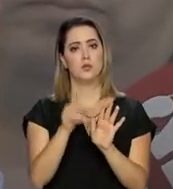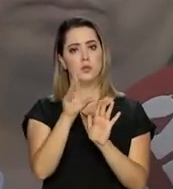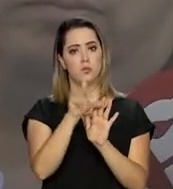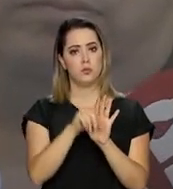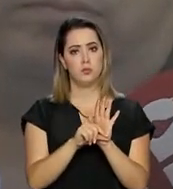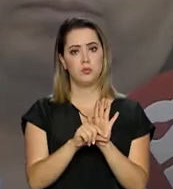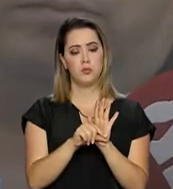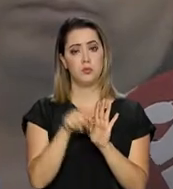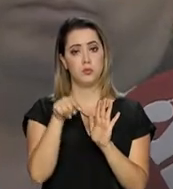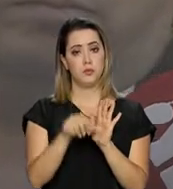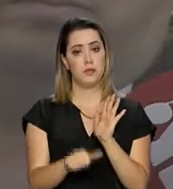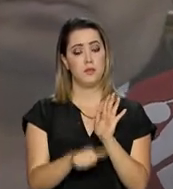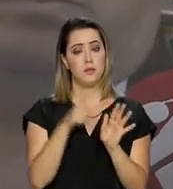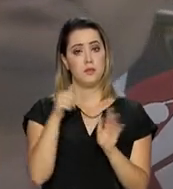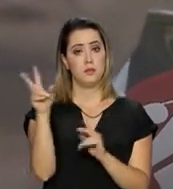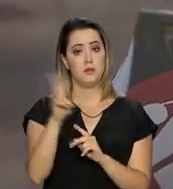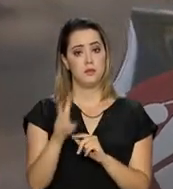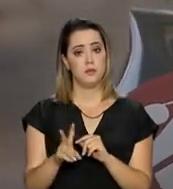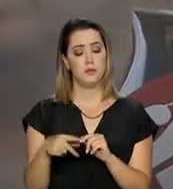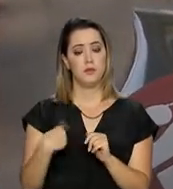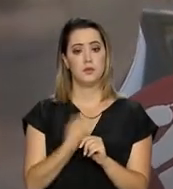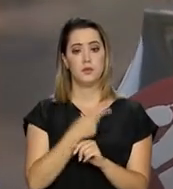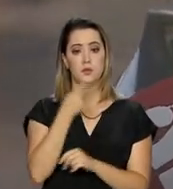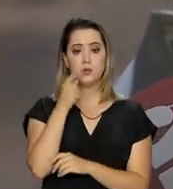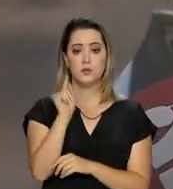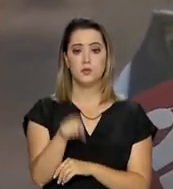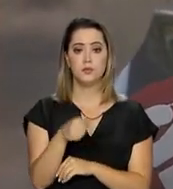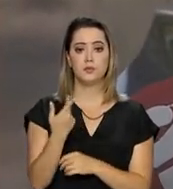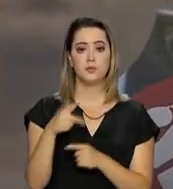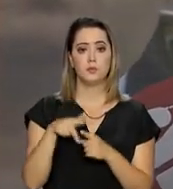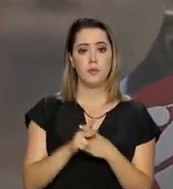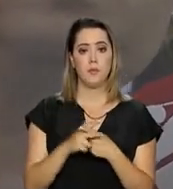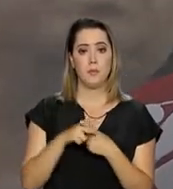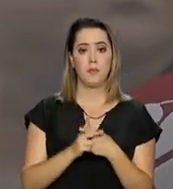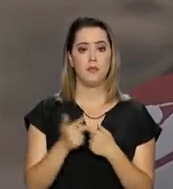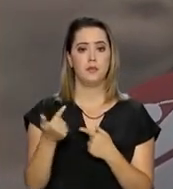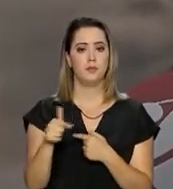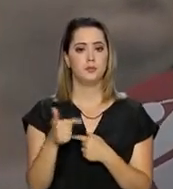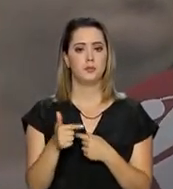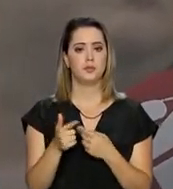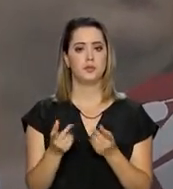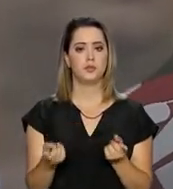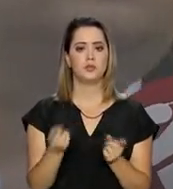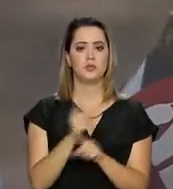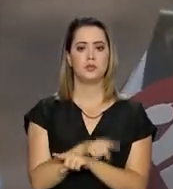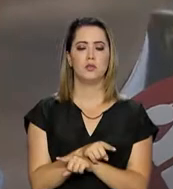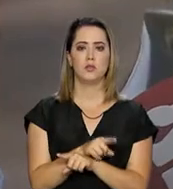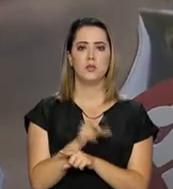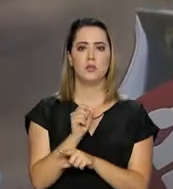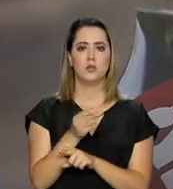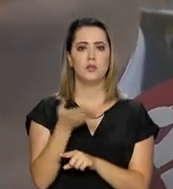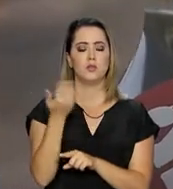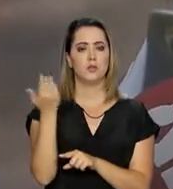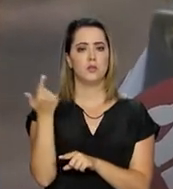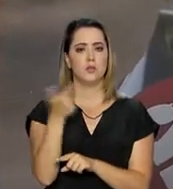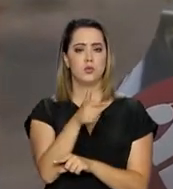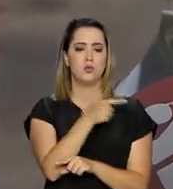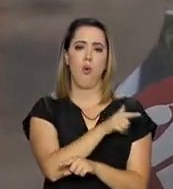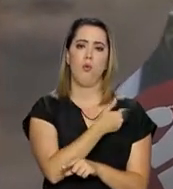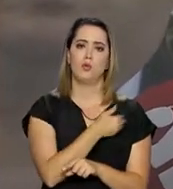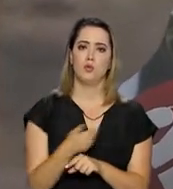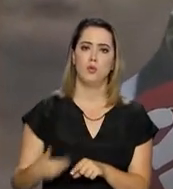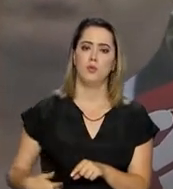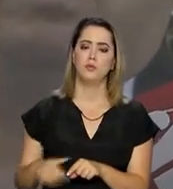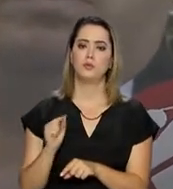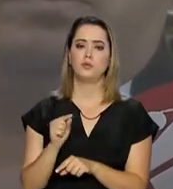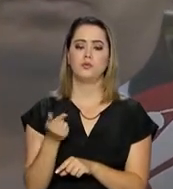é a primeira vez que estamos falando de uma visão mas que não é ao contrário também de outras oportunidades